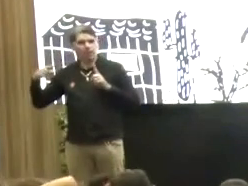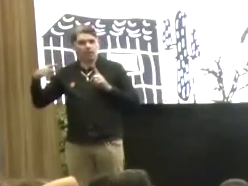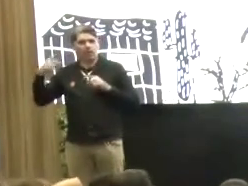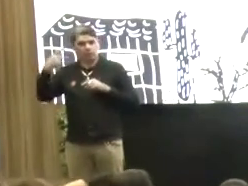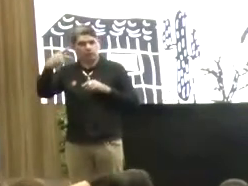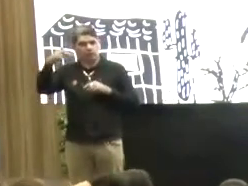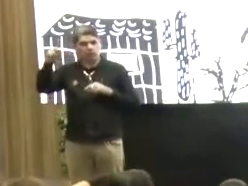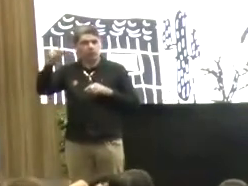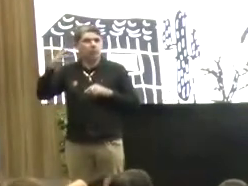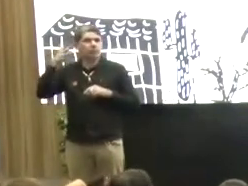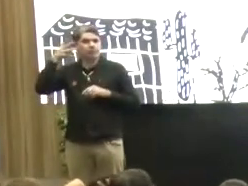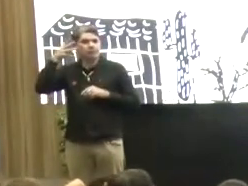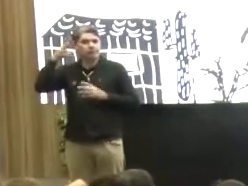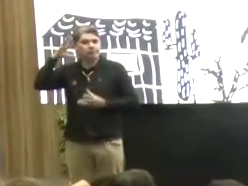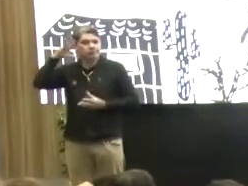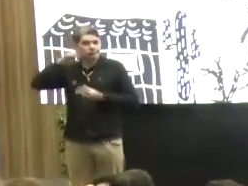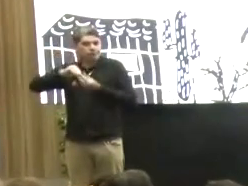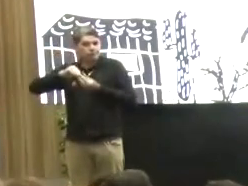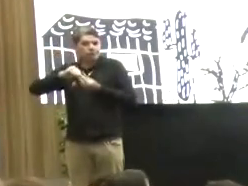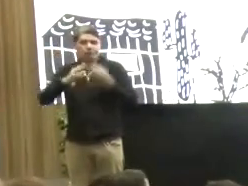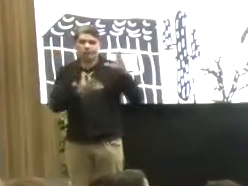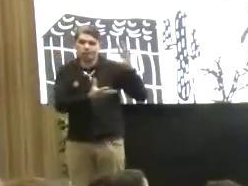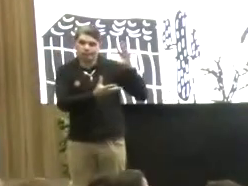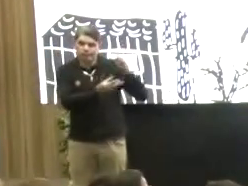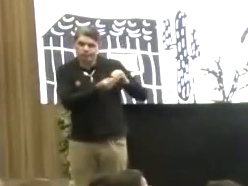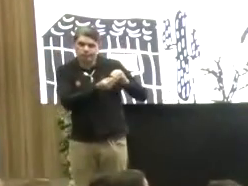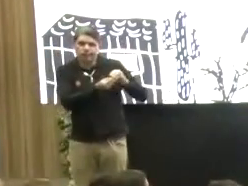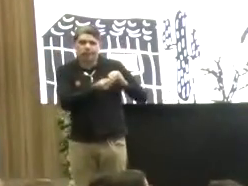considerações finais, né, os agradecimentos.